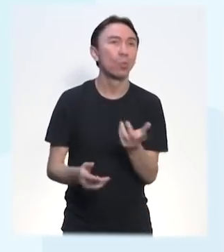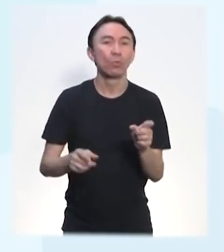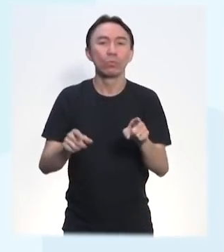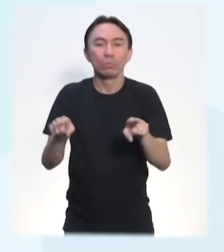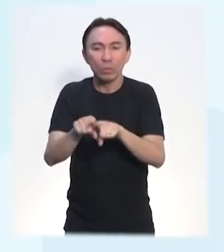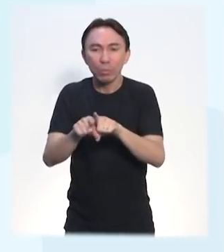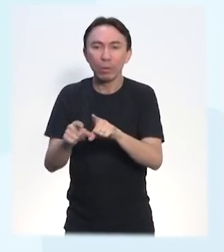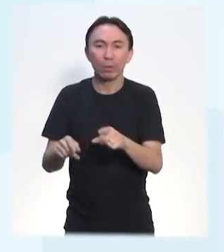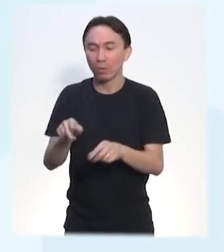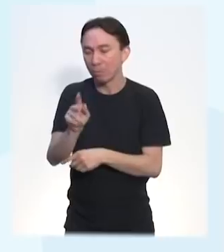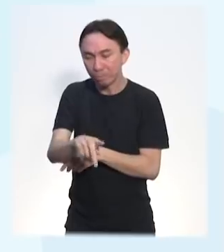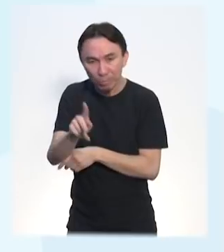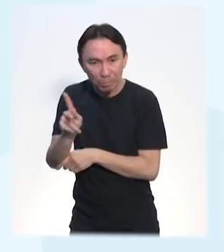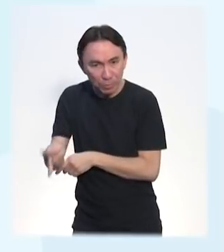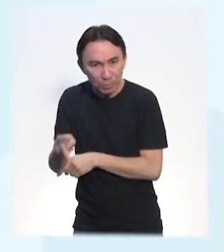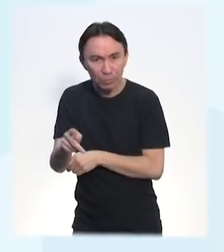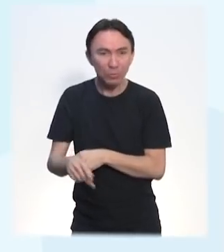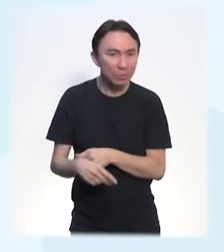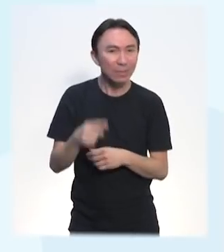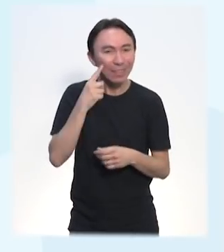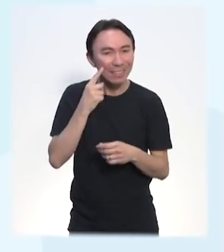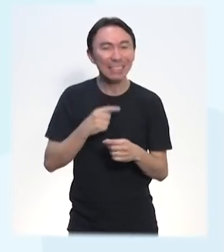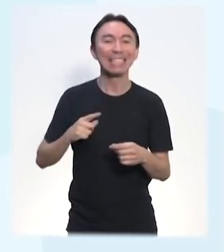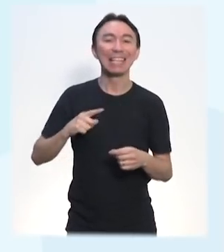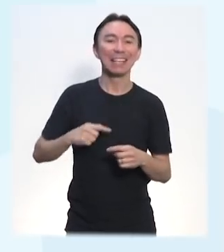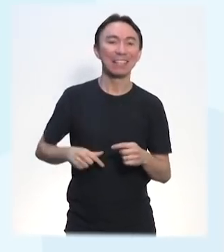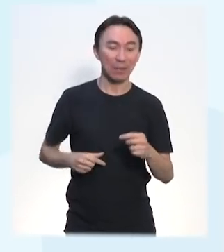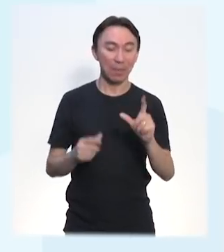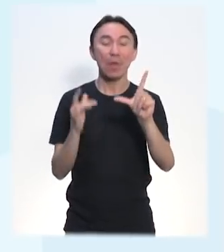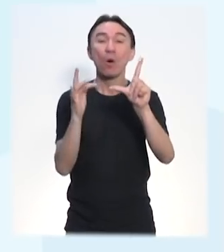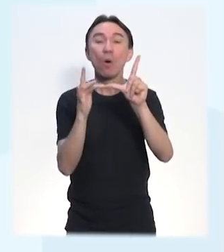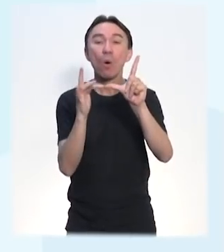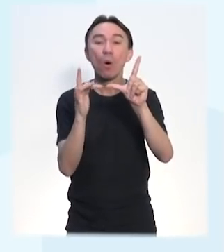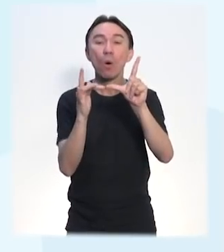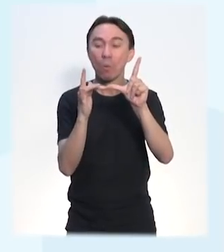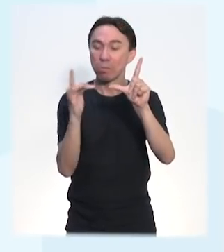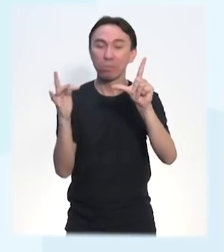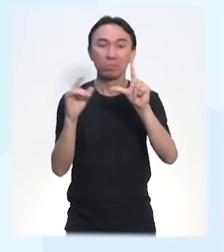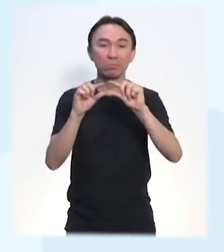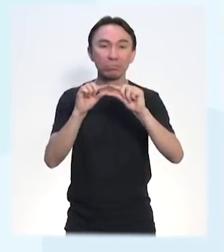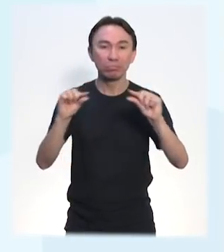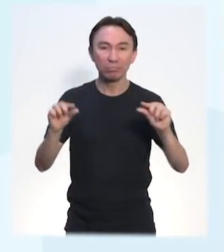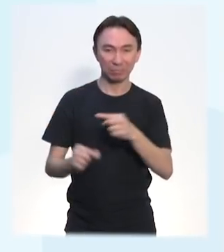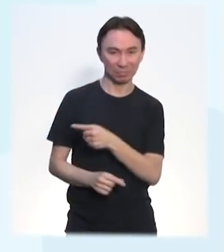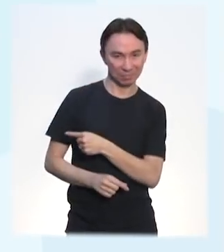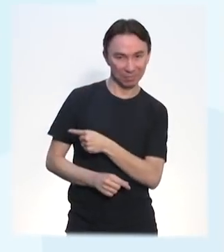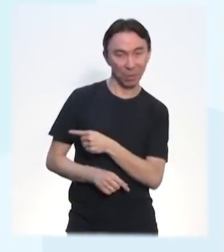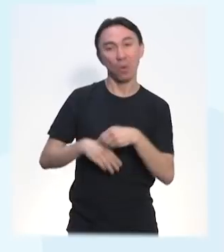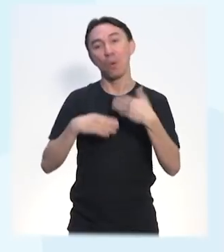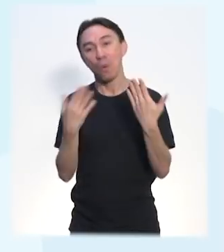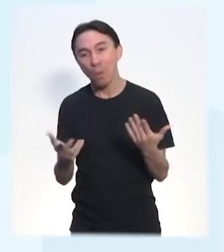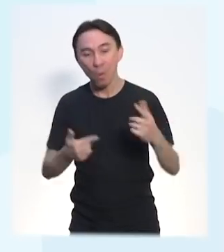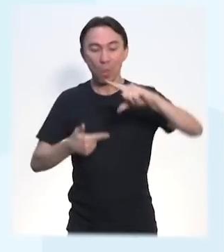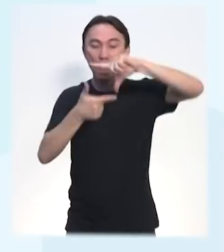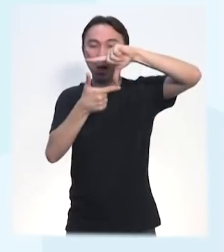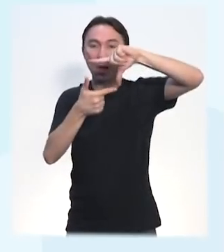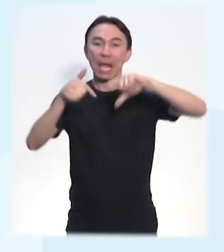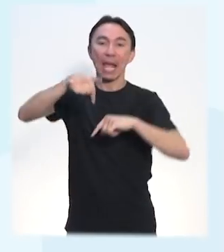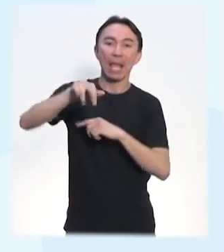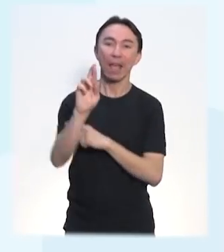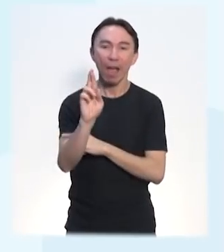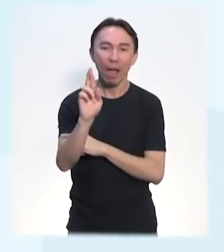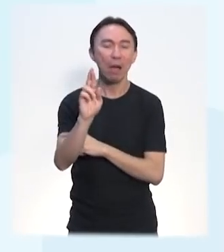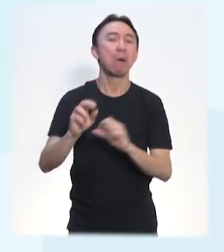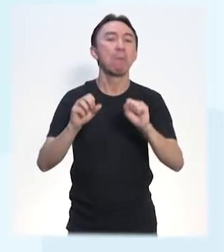se inscrever. Tá aí o site, mas tem o QR Code, tá? Então, qualquer um dos dois que vocês acessarem,